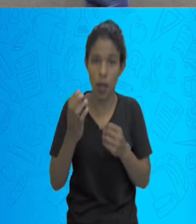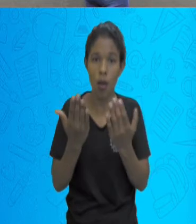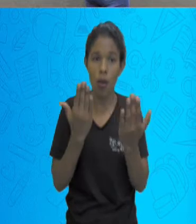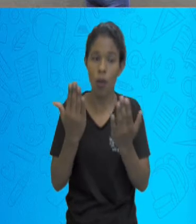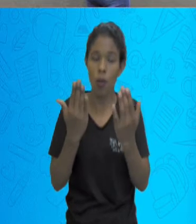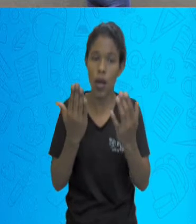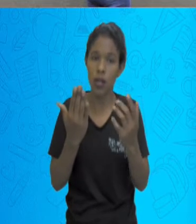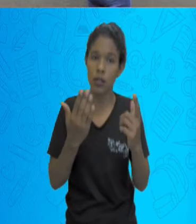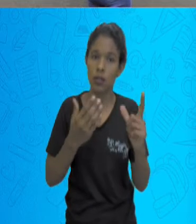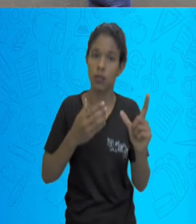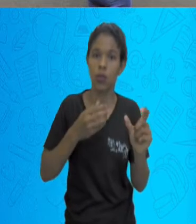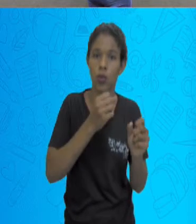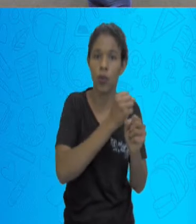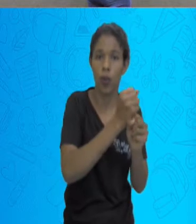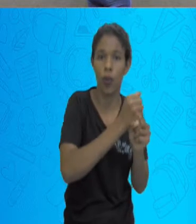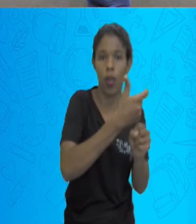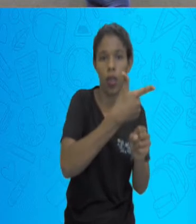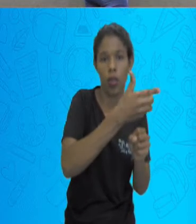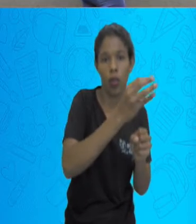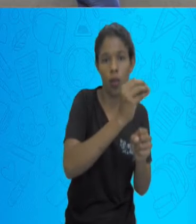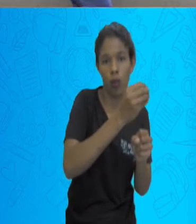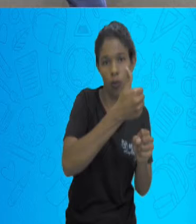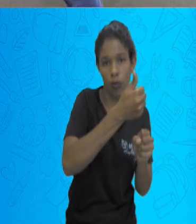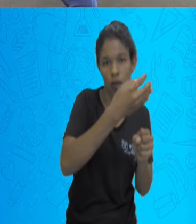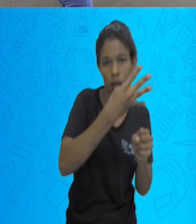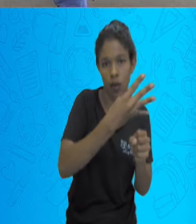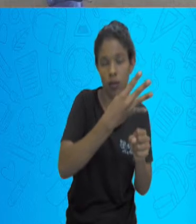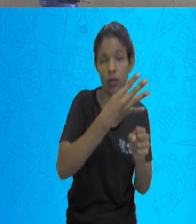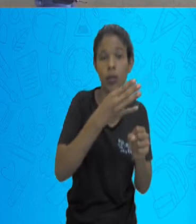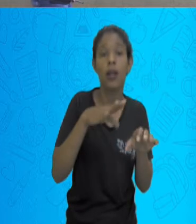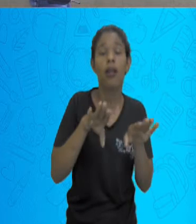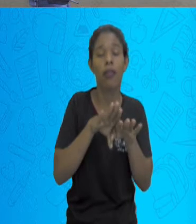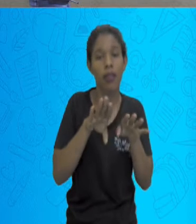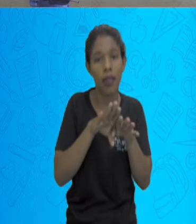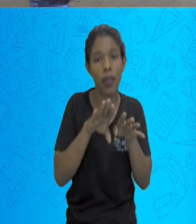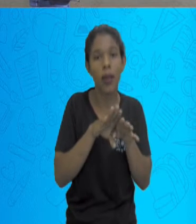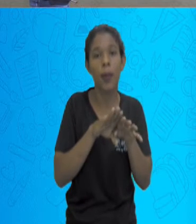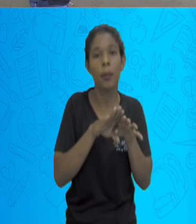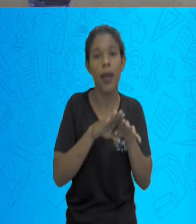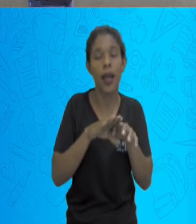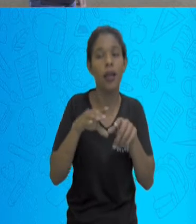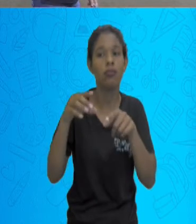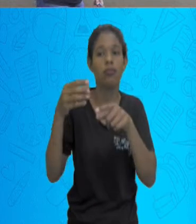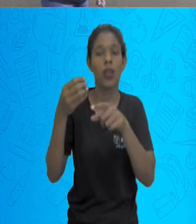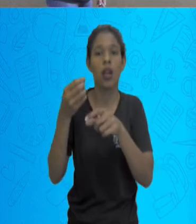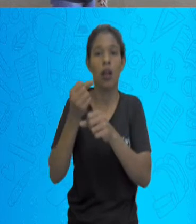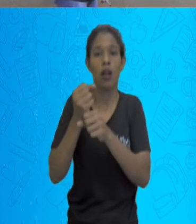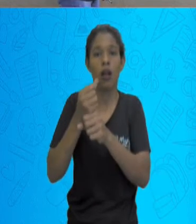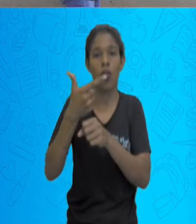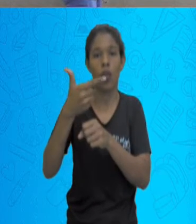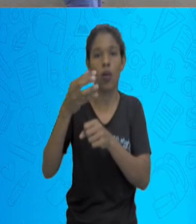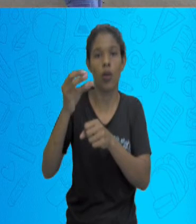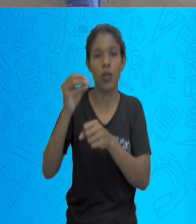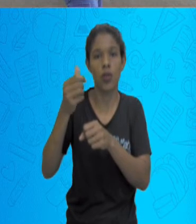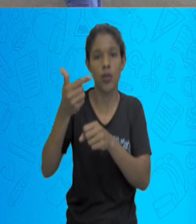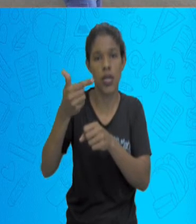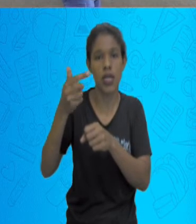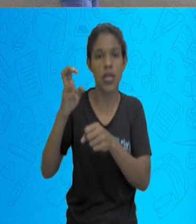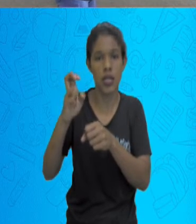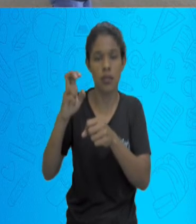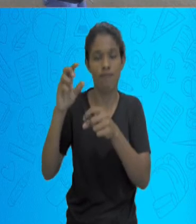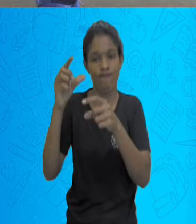E depois, em 2017, em relação a 2016, houve queda também.